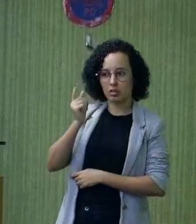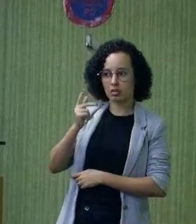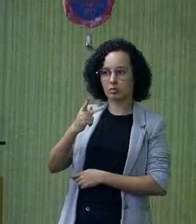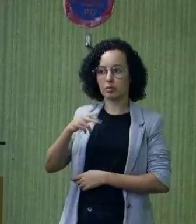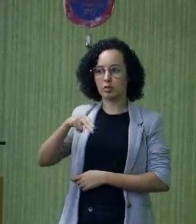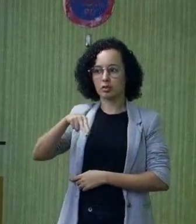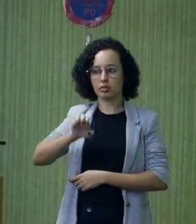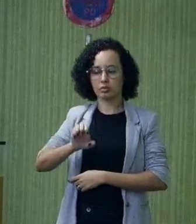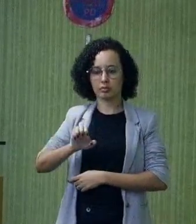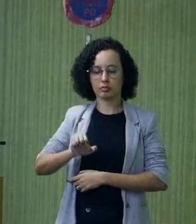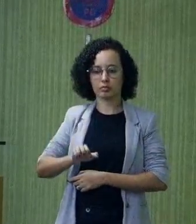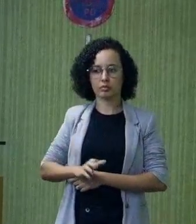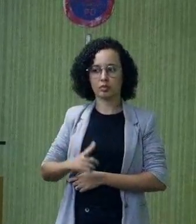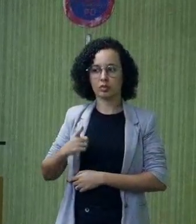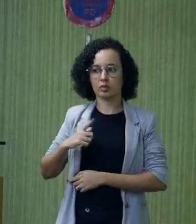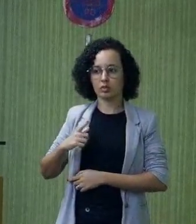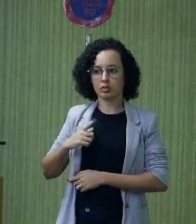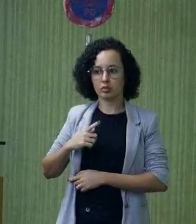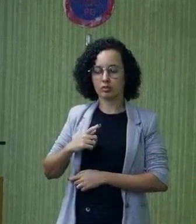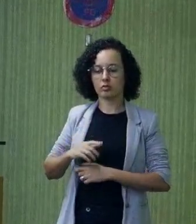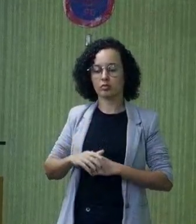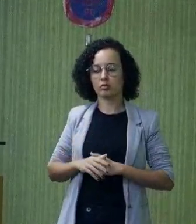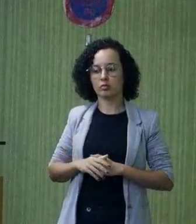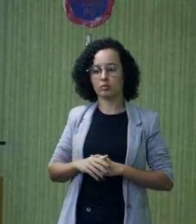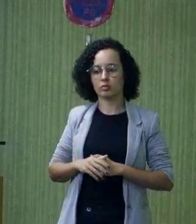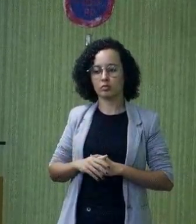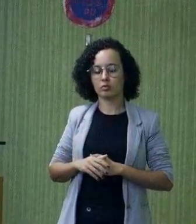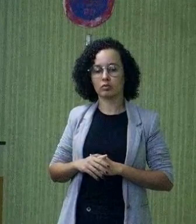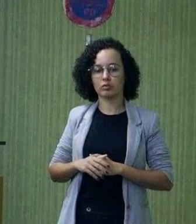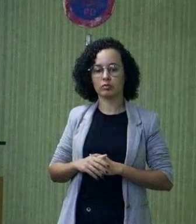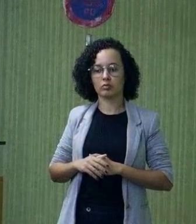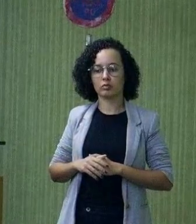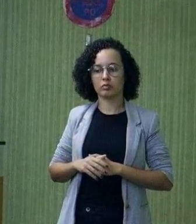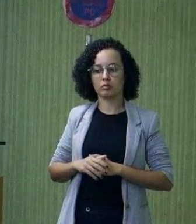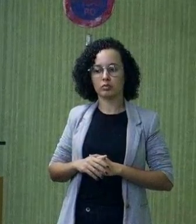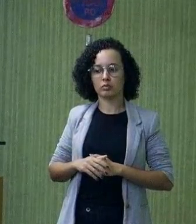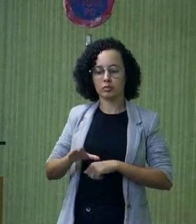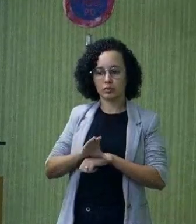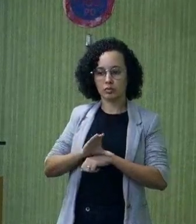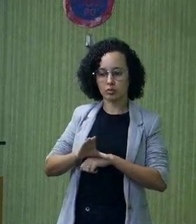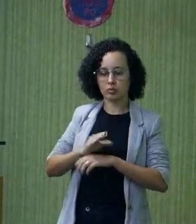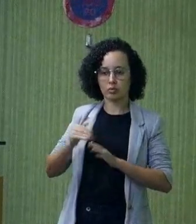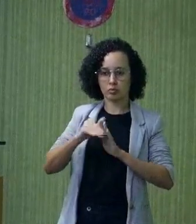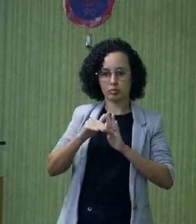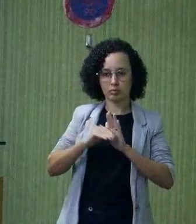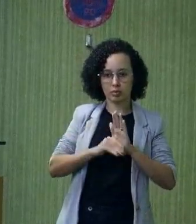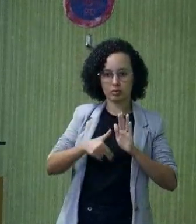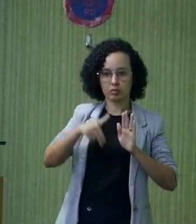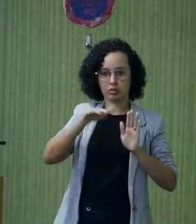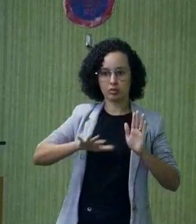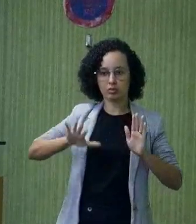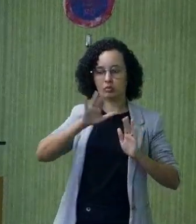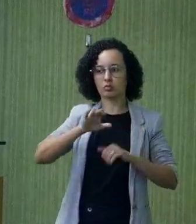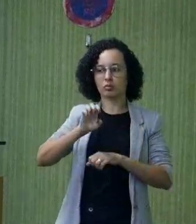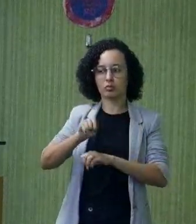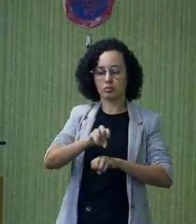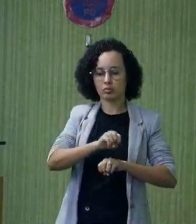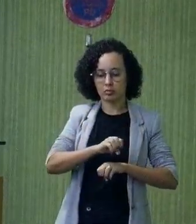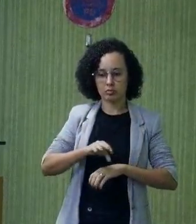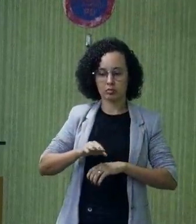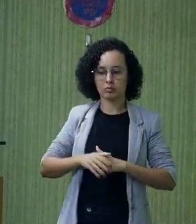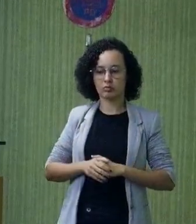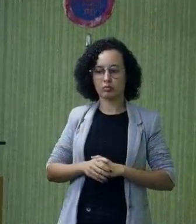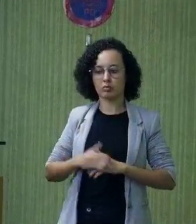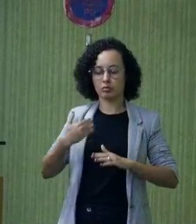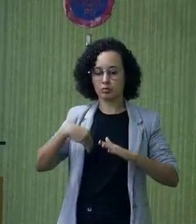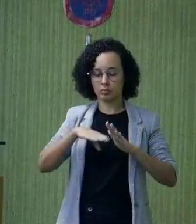pne tivemos uma omissão constitucional na Constituição de 46 sobre o plano Nacional de Educação na Constituição de 46 a gente tem um